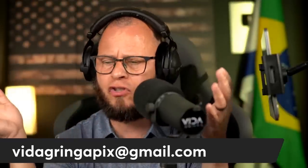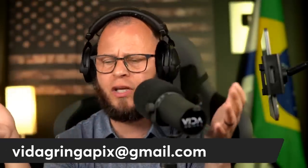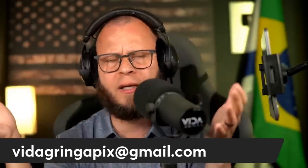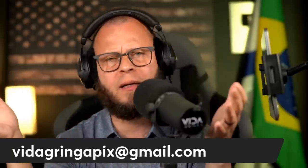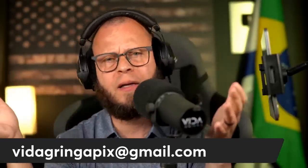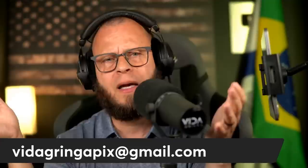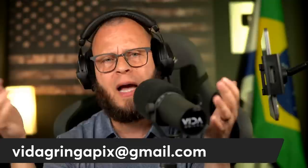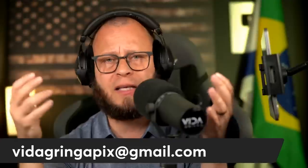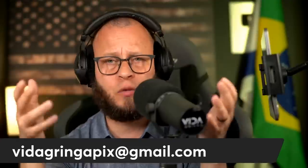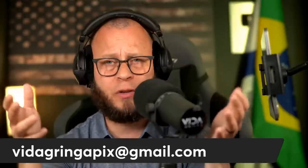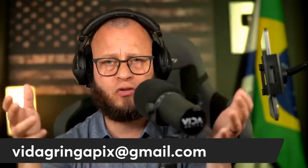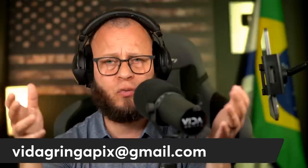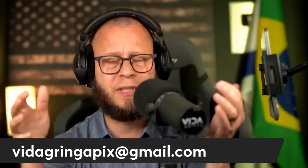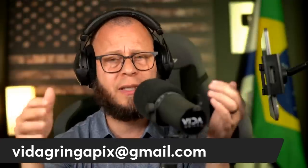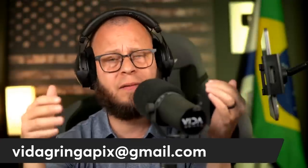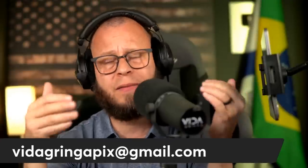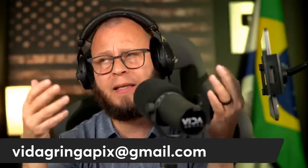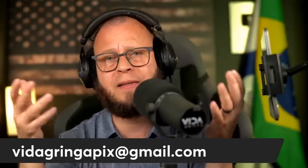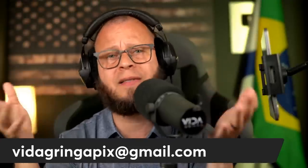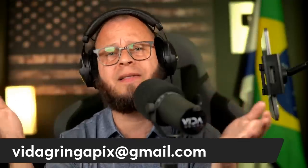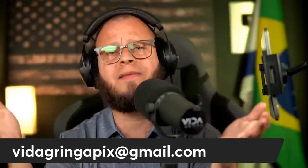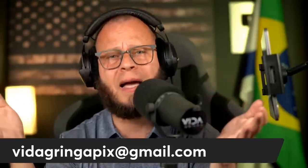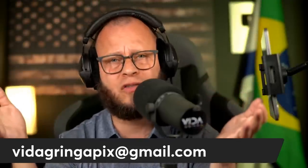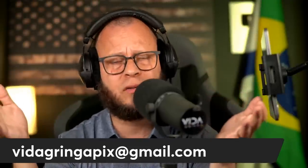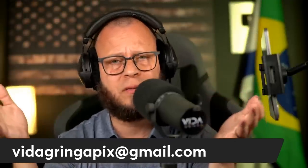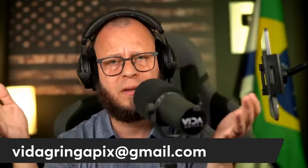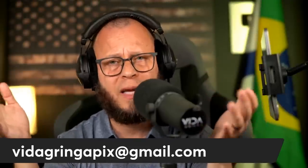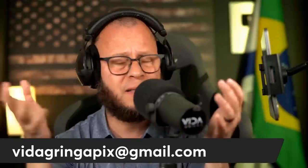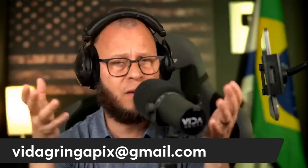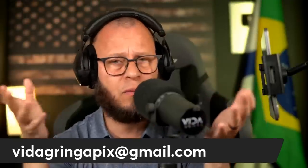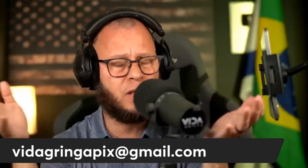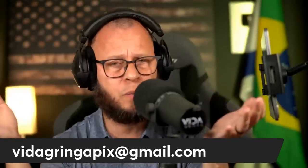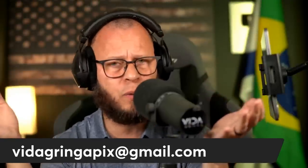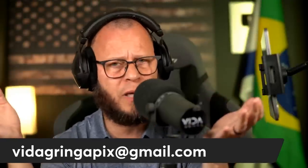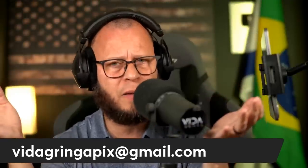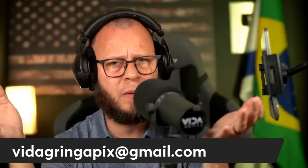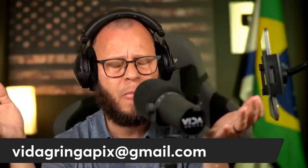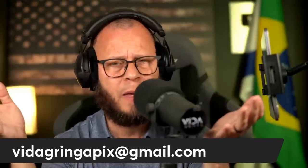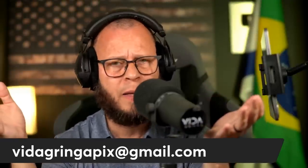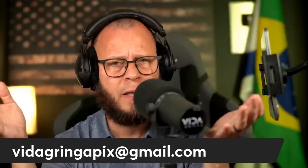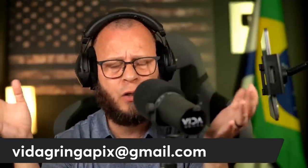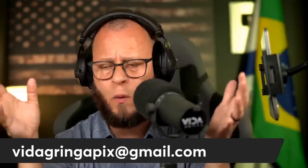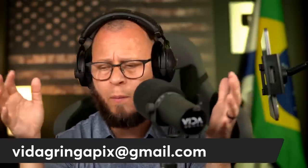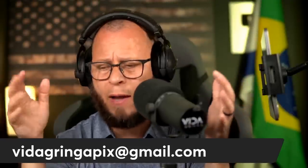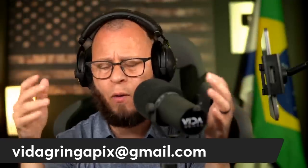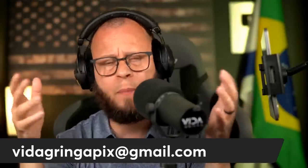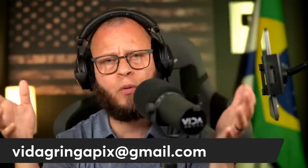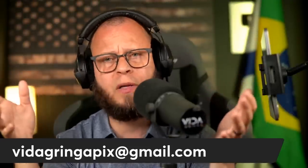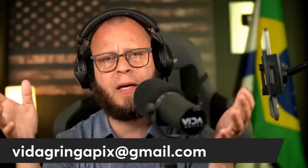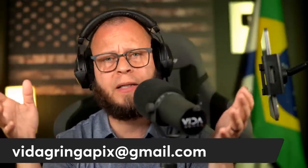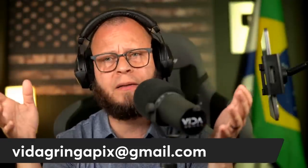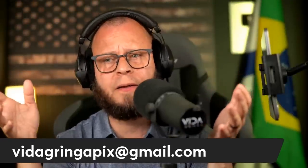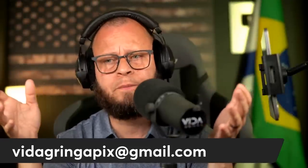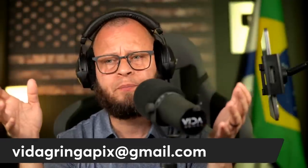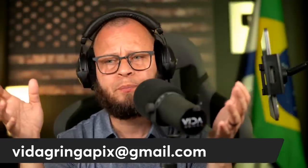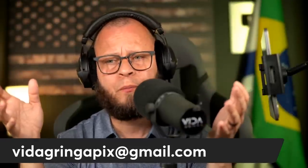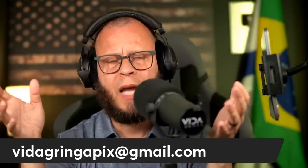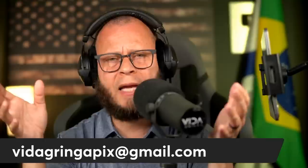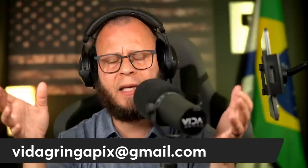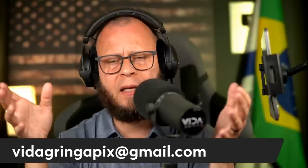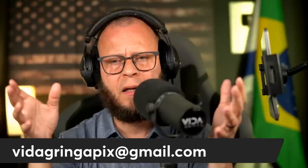chega as pessoas que têm necessidade esse que é o grande problema e o maior problema ainda